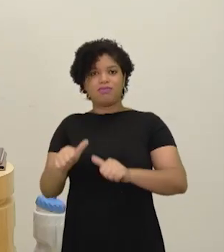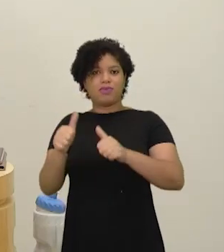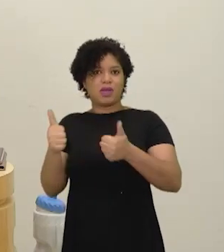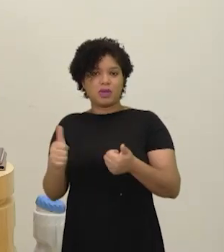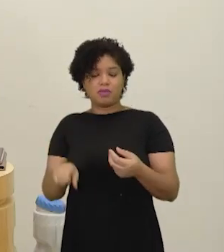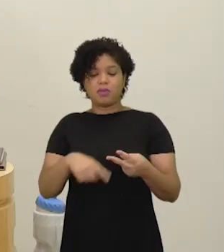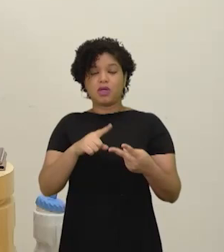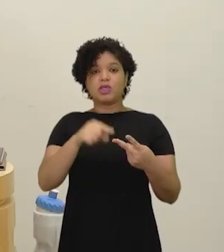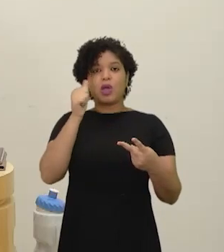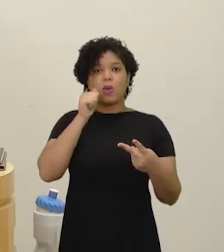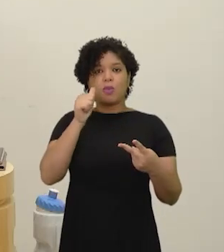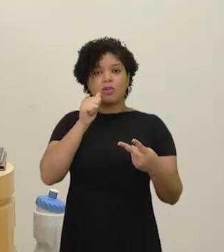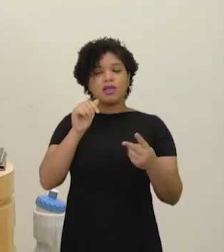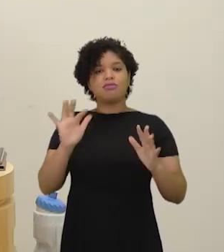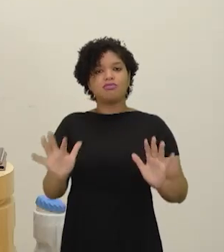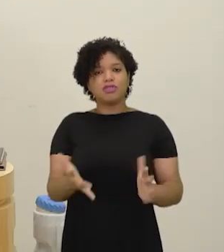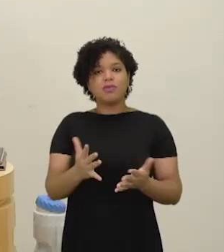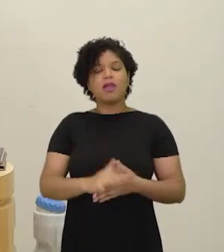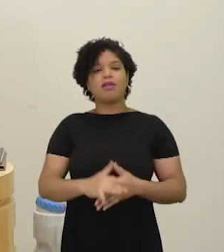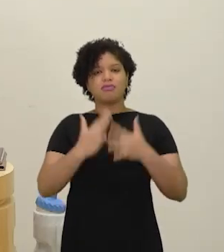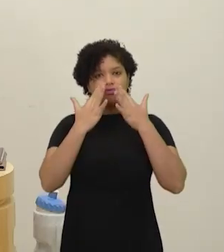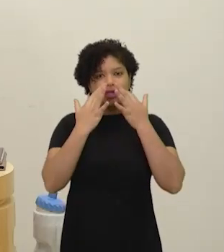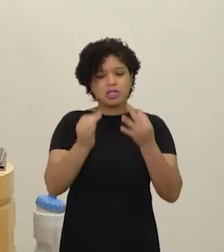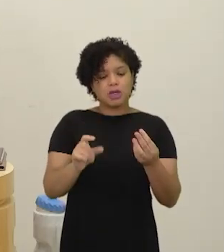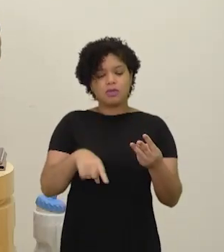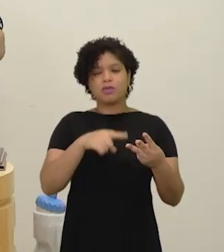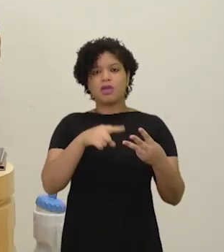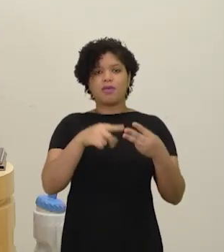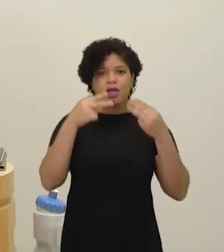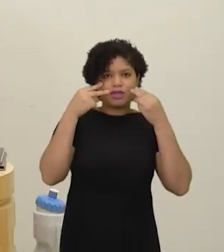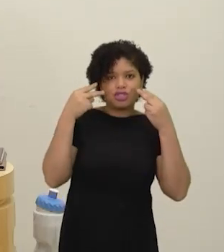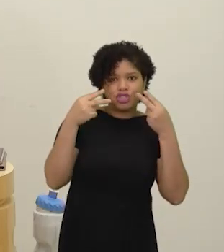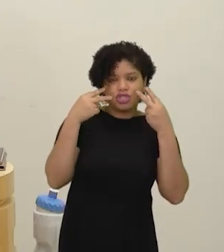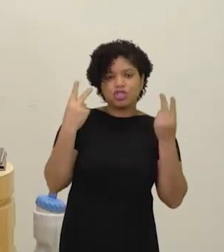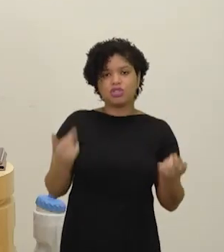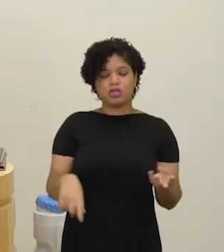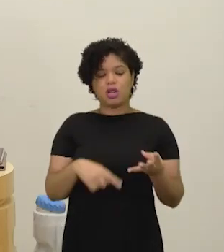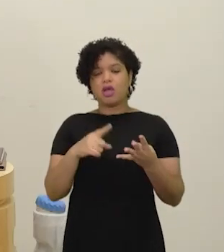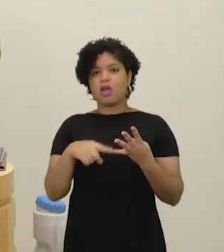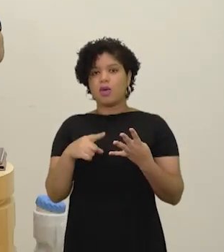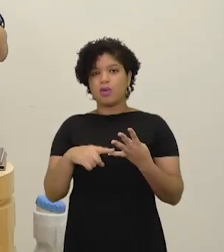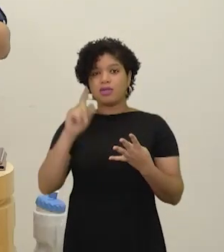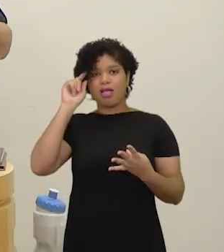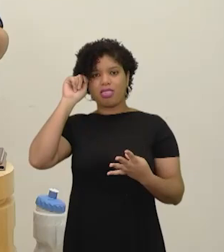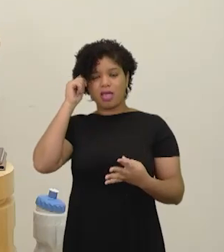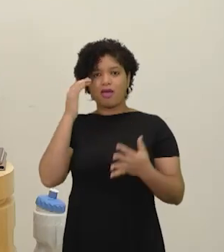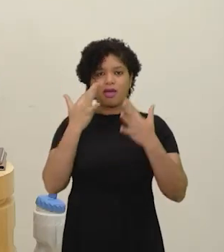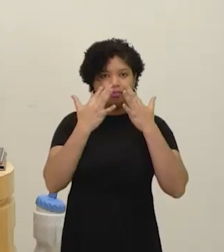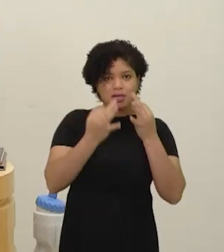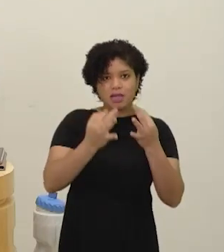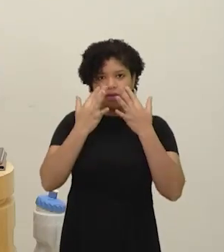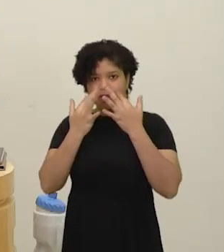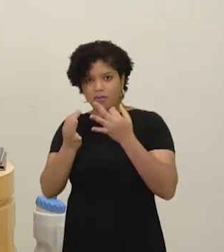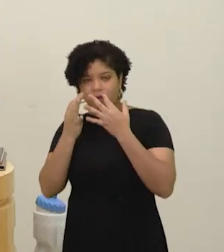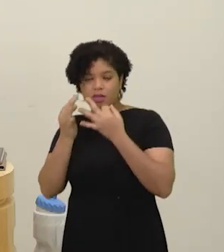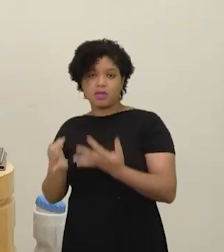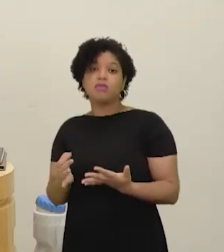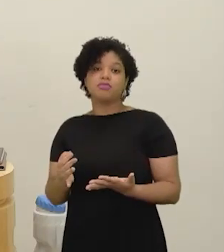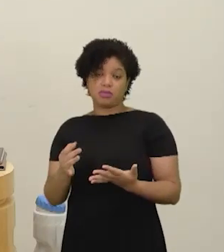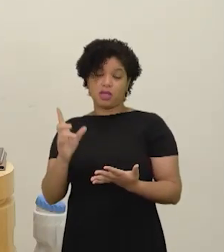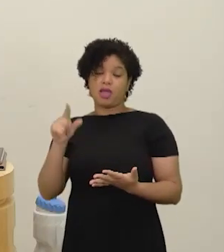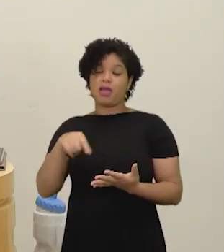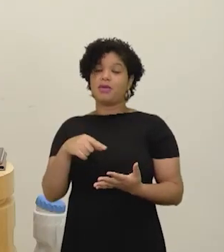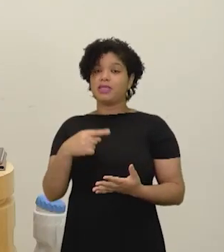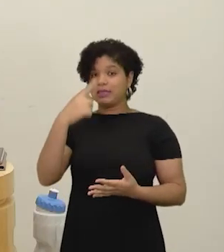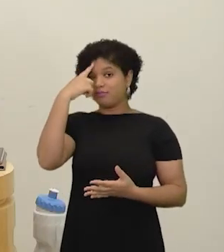as mulheres, questão indígena, questão negra, tudo isso foi pedido pelo povo nessa Constituição.